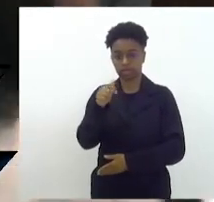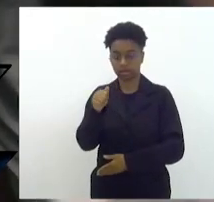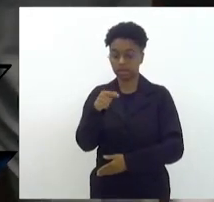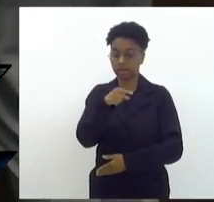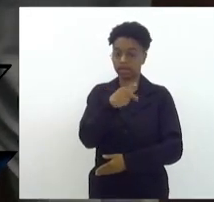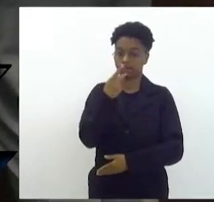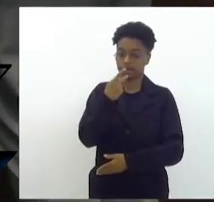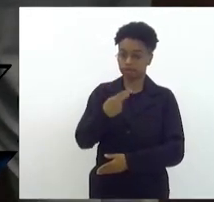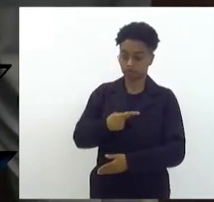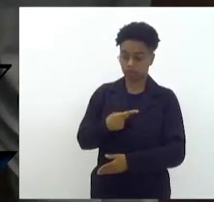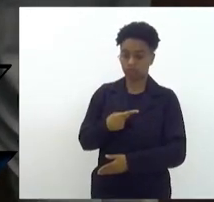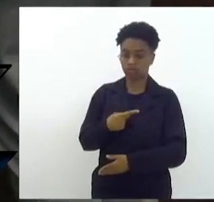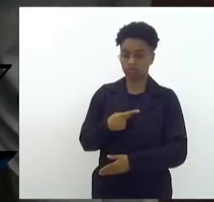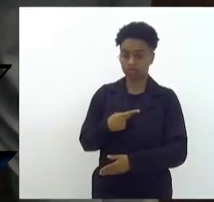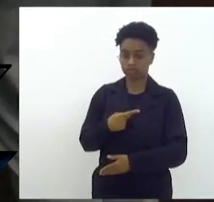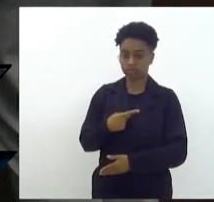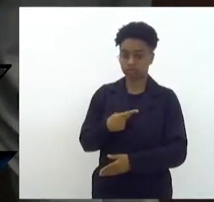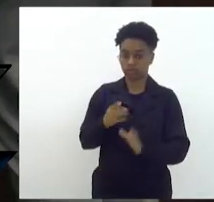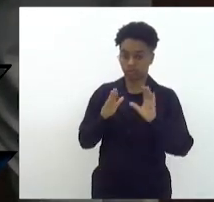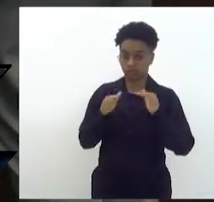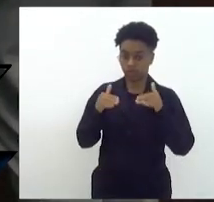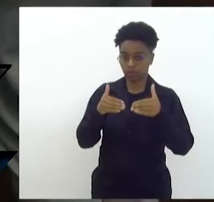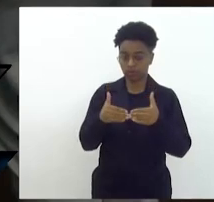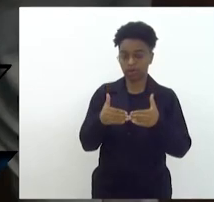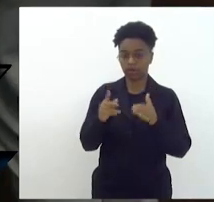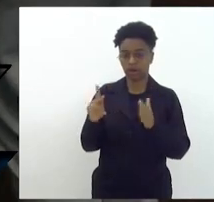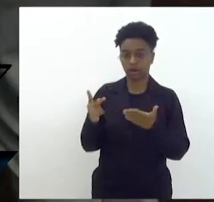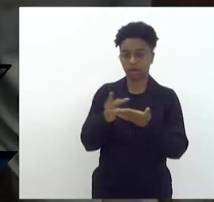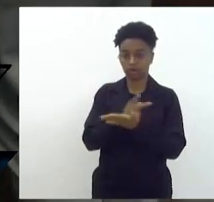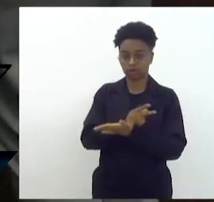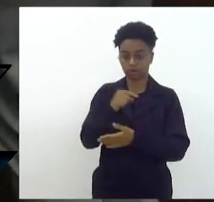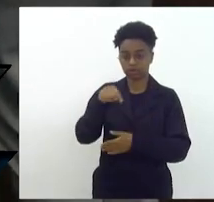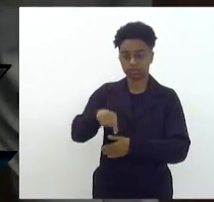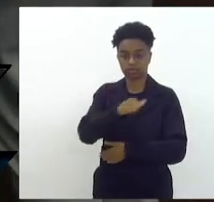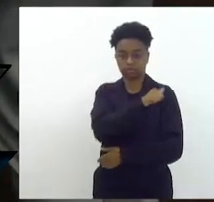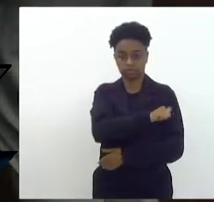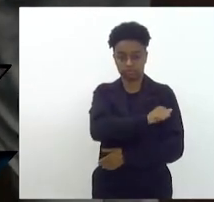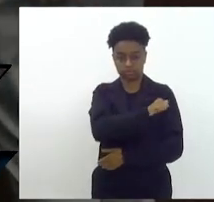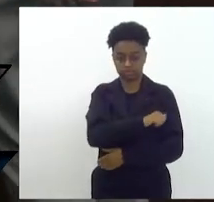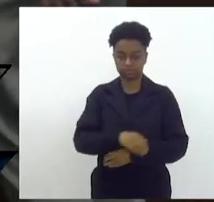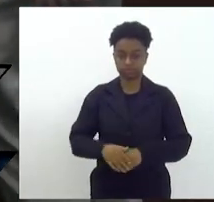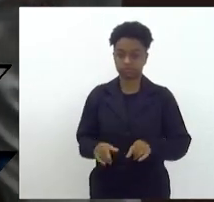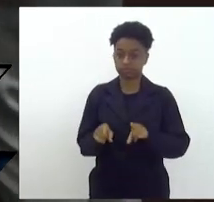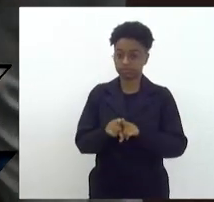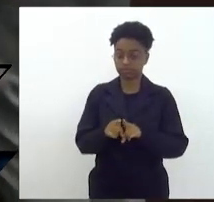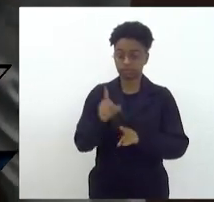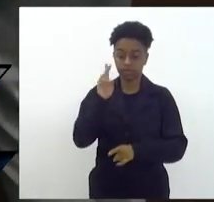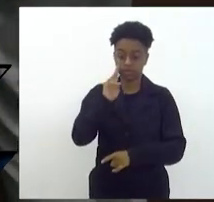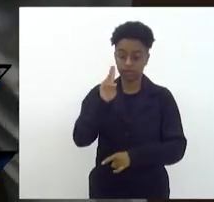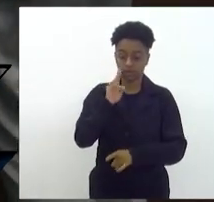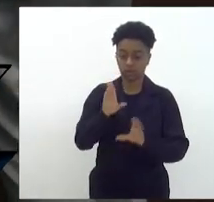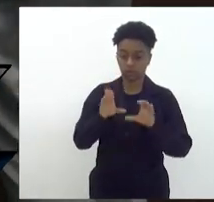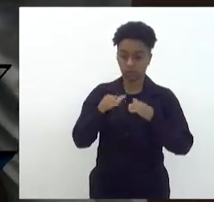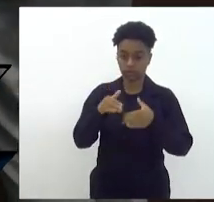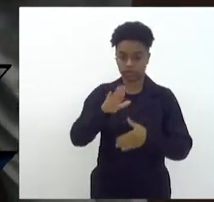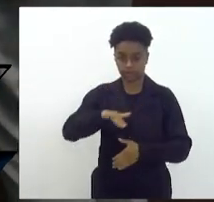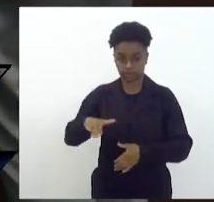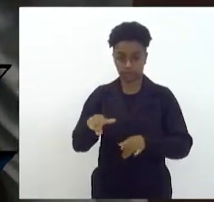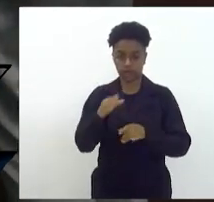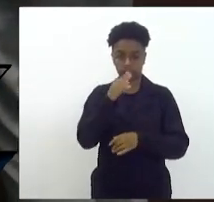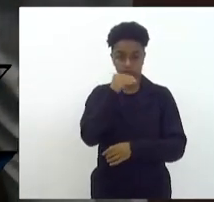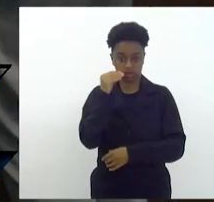que a ofereça ocorrerá o nosso estado Lembrando que a comissão da Criança e do Adolescente